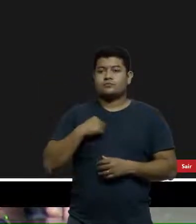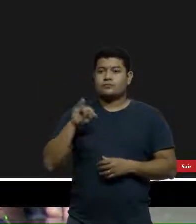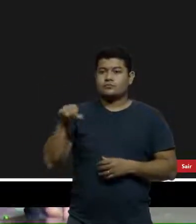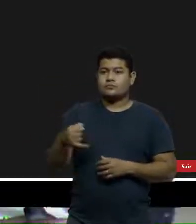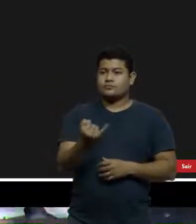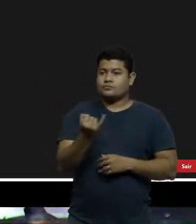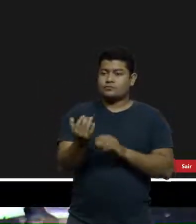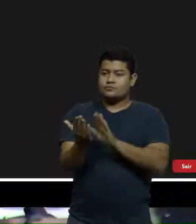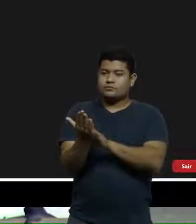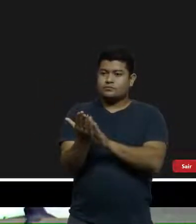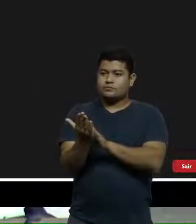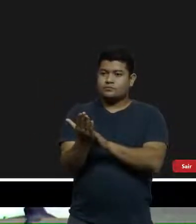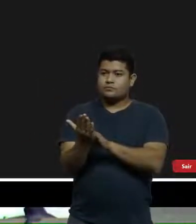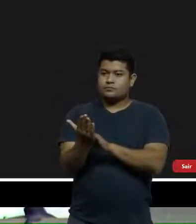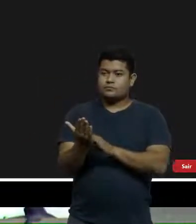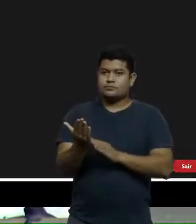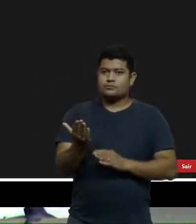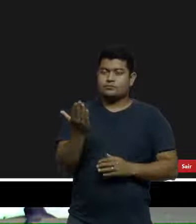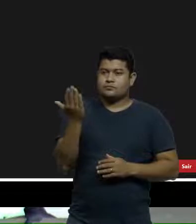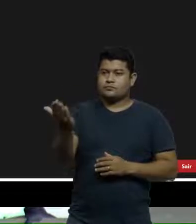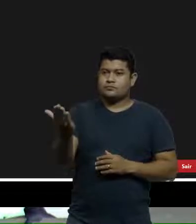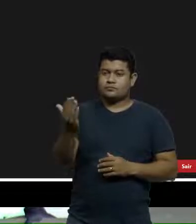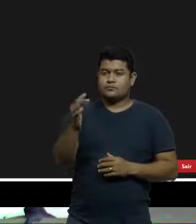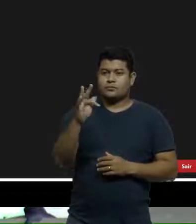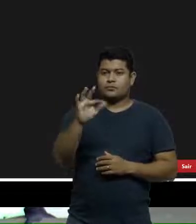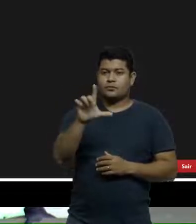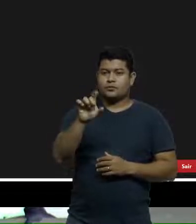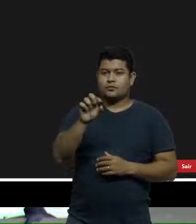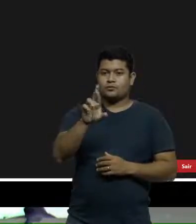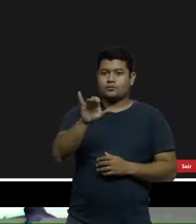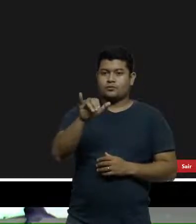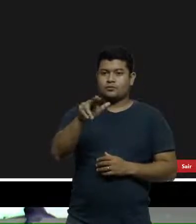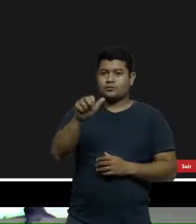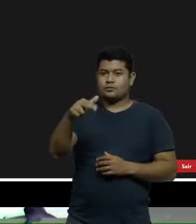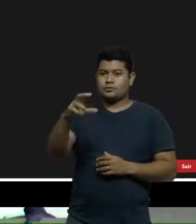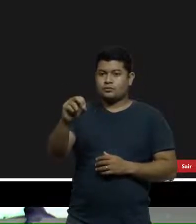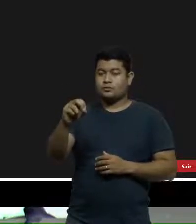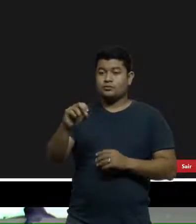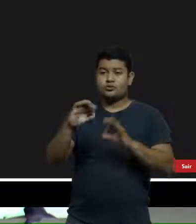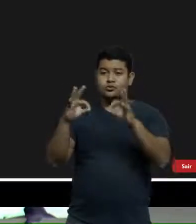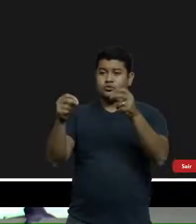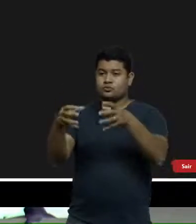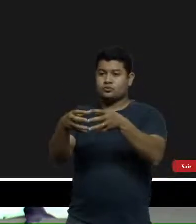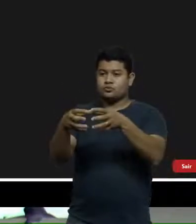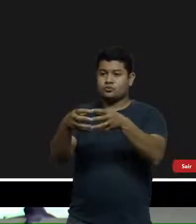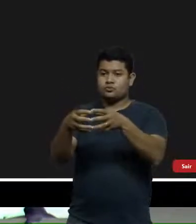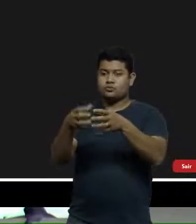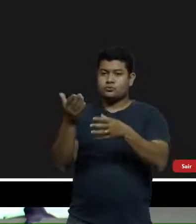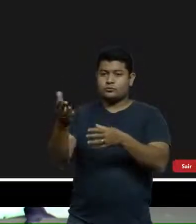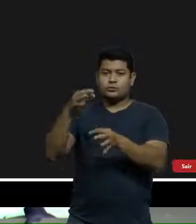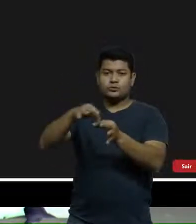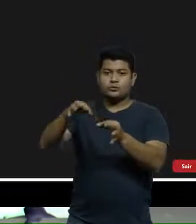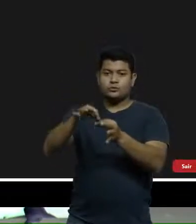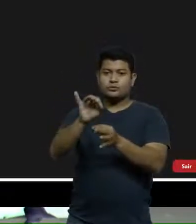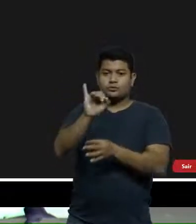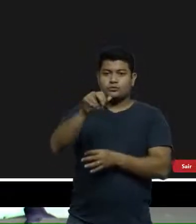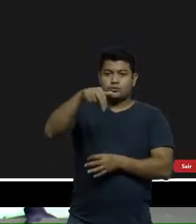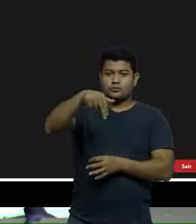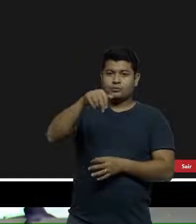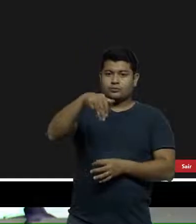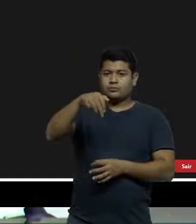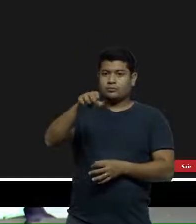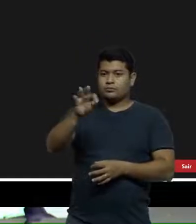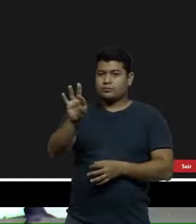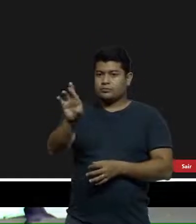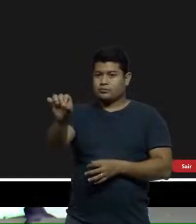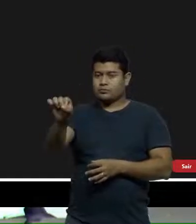parabenizar o Floriano e toda a equipe do Inmetro pelo trabalho que vem desenvolvendo em Santa Catarina, tornando